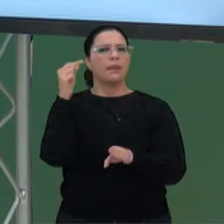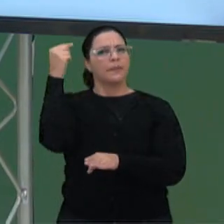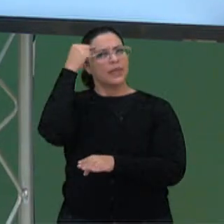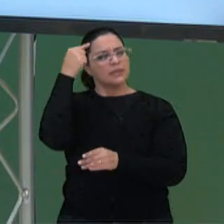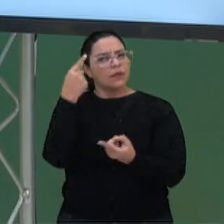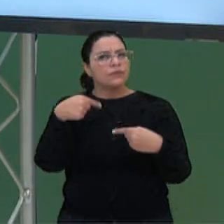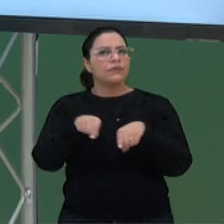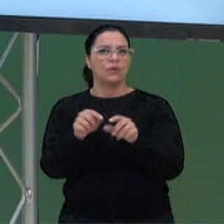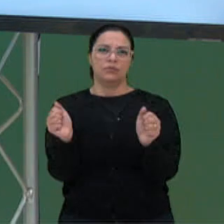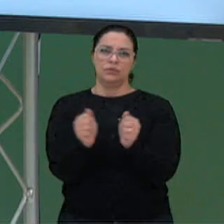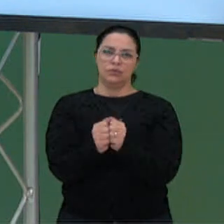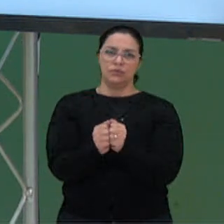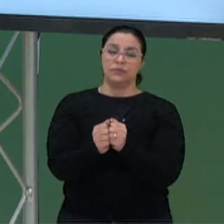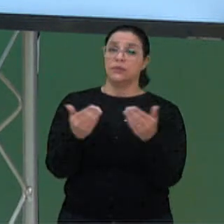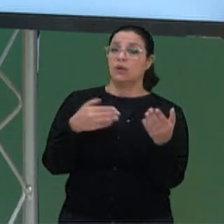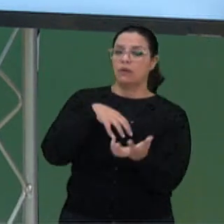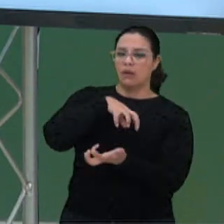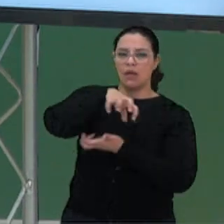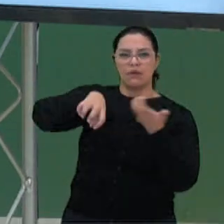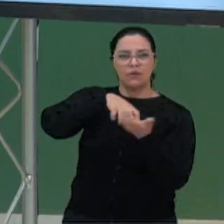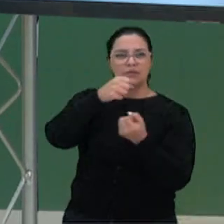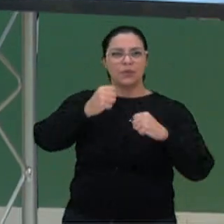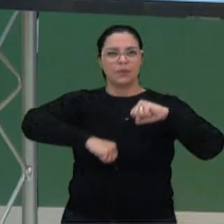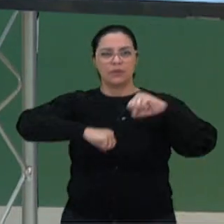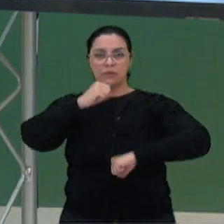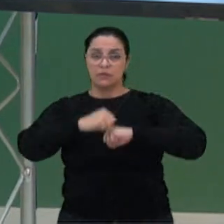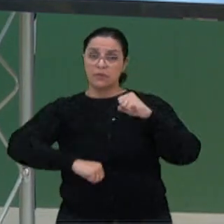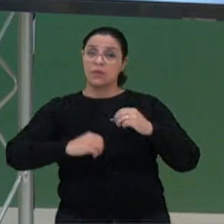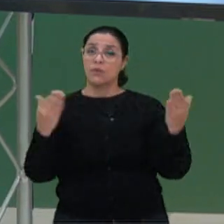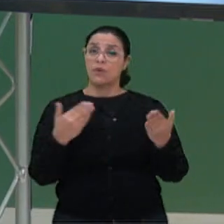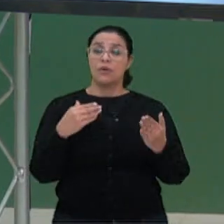repensar aqui junto. A Revolução Industrial, ela traz a